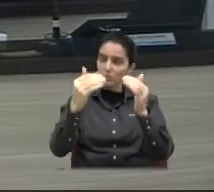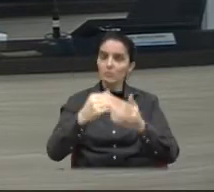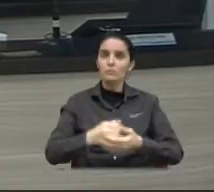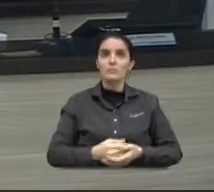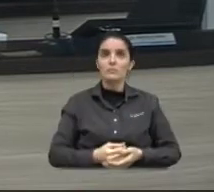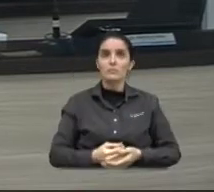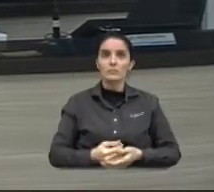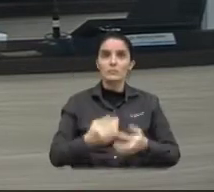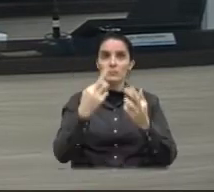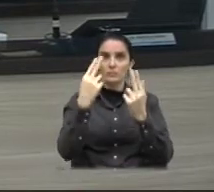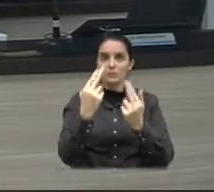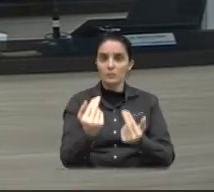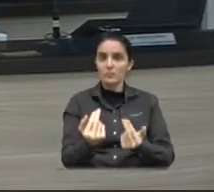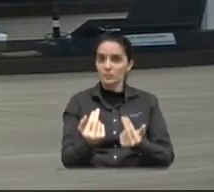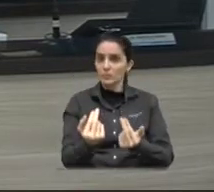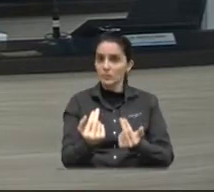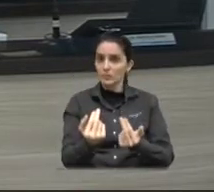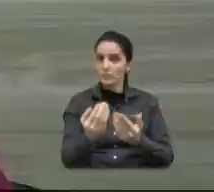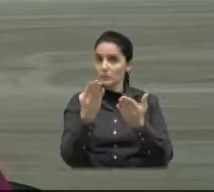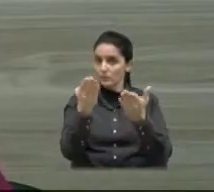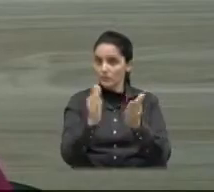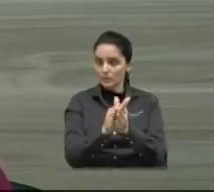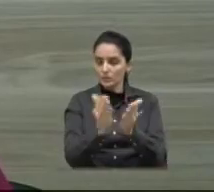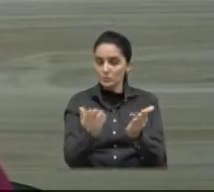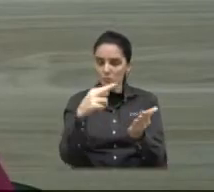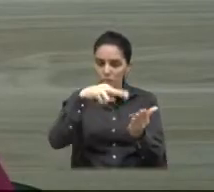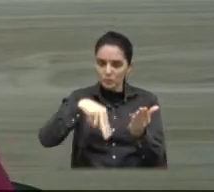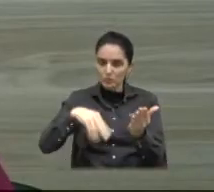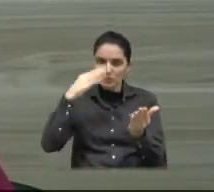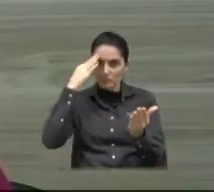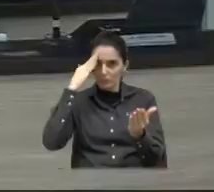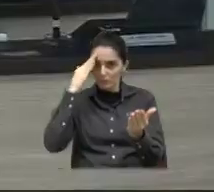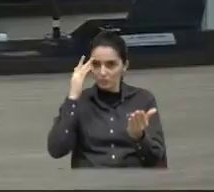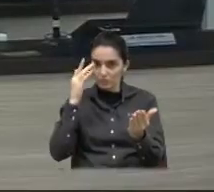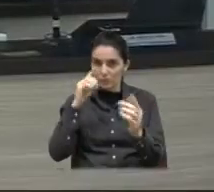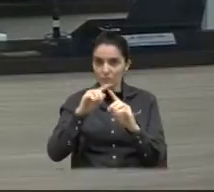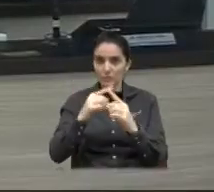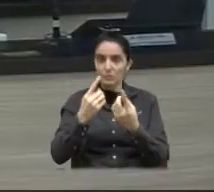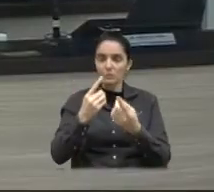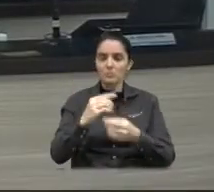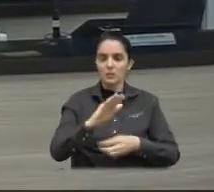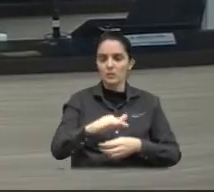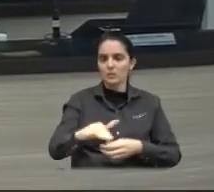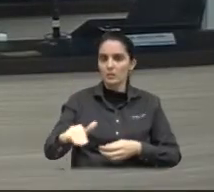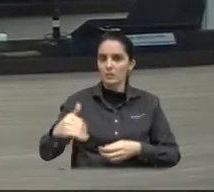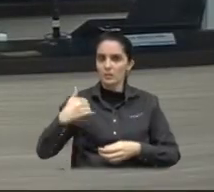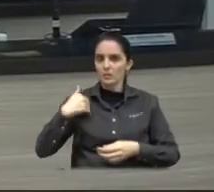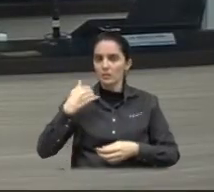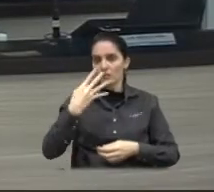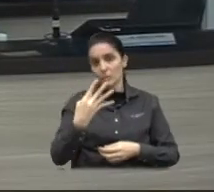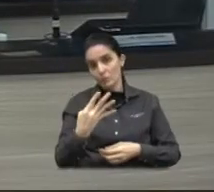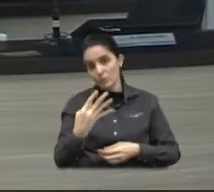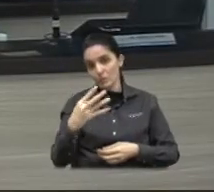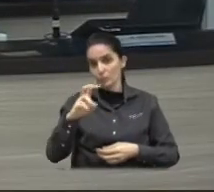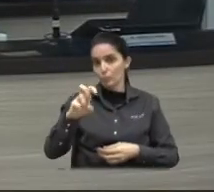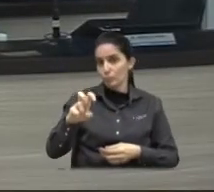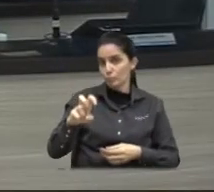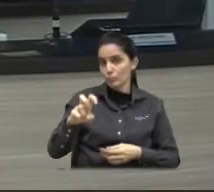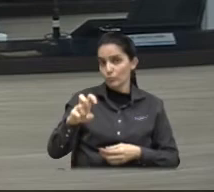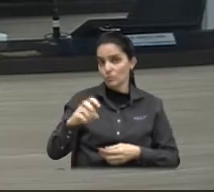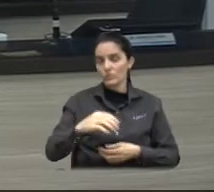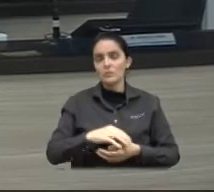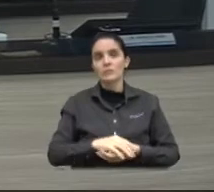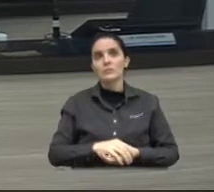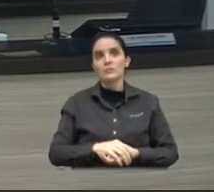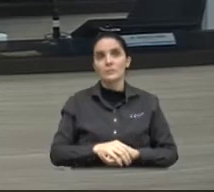legal é o seu entendimento mas eu acredito que uma criança de 45 anos ela